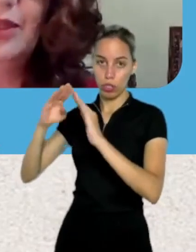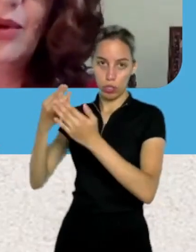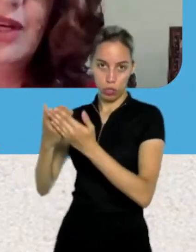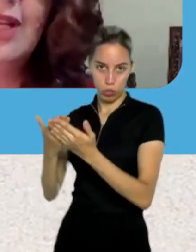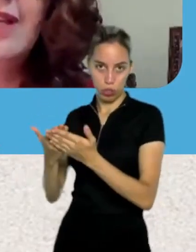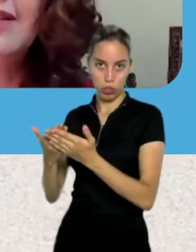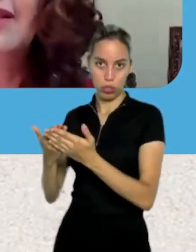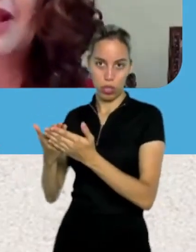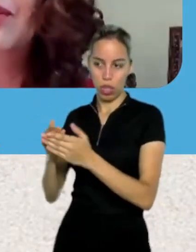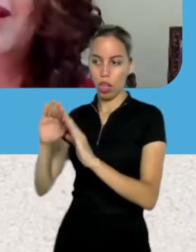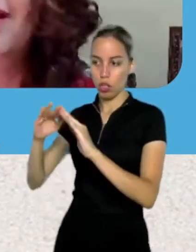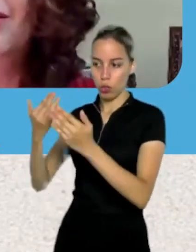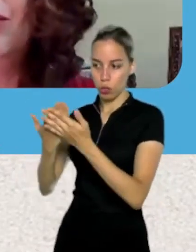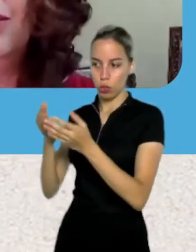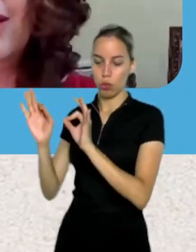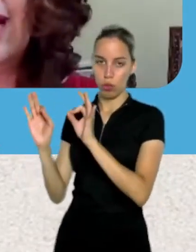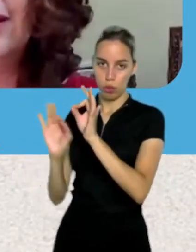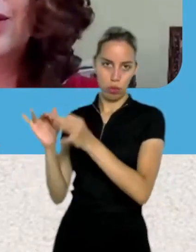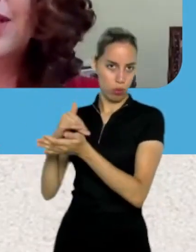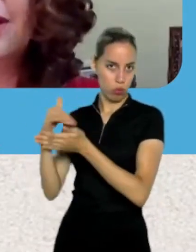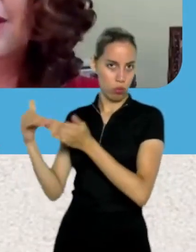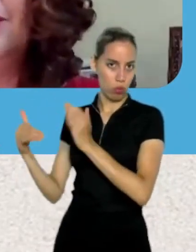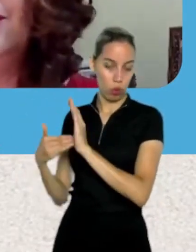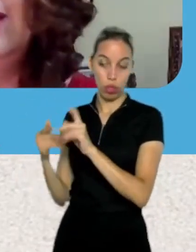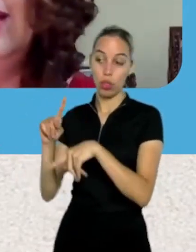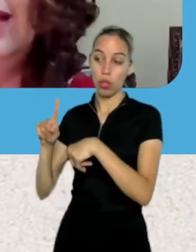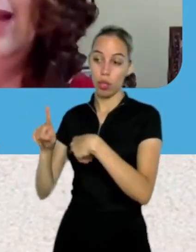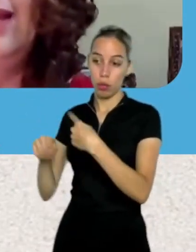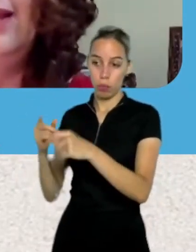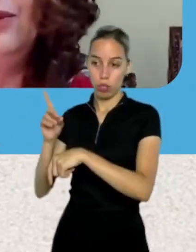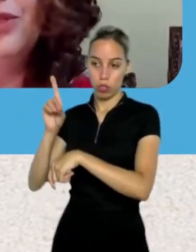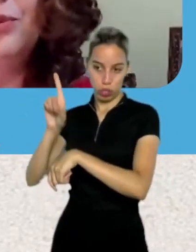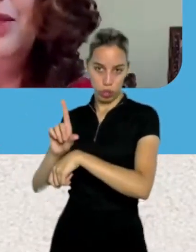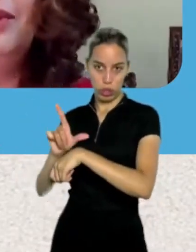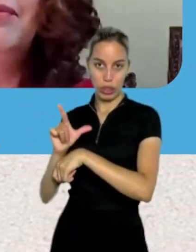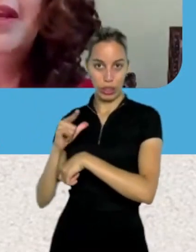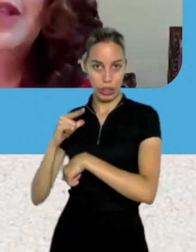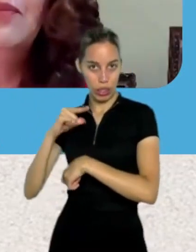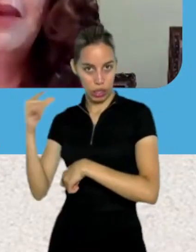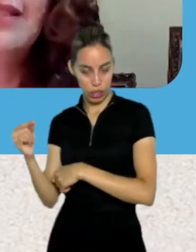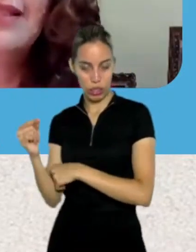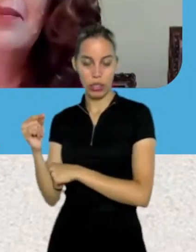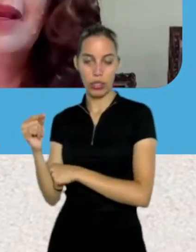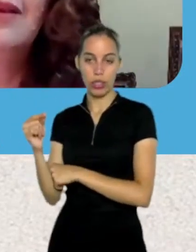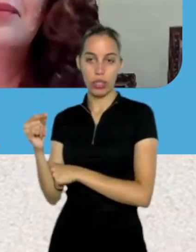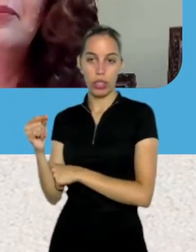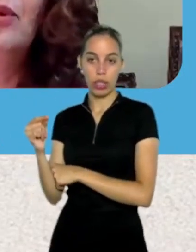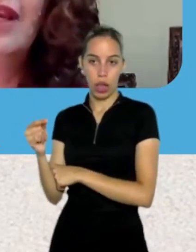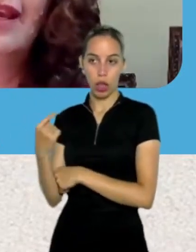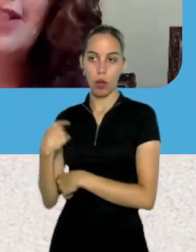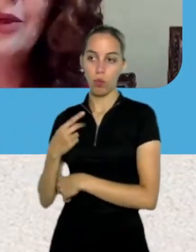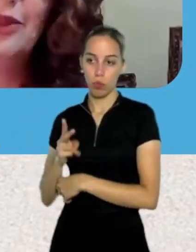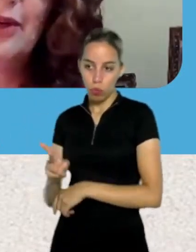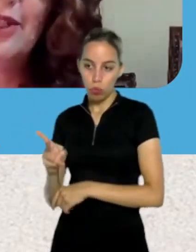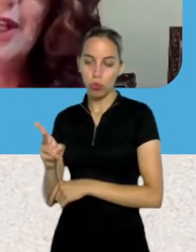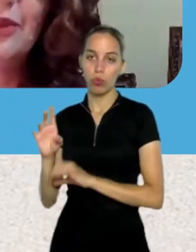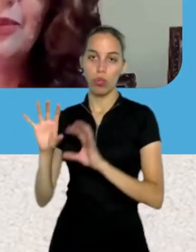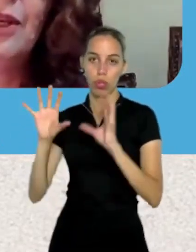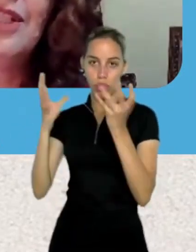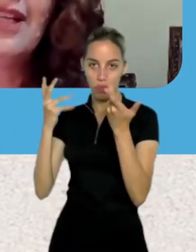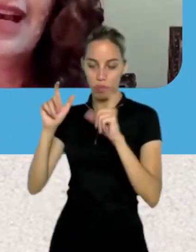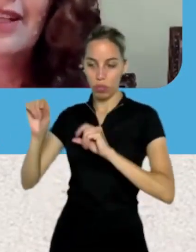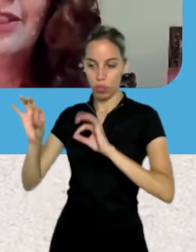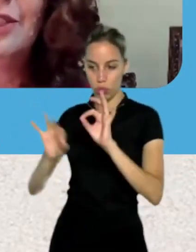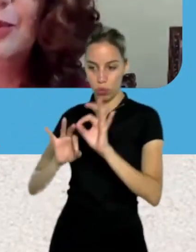era protagonista e tal. Aí, quando eu saí da gestão, eu assumi o evento, mas também porque esse outro projeto